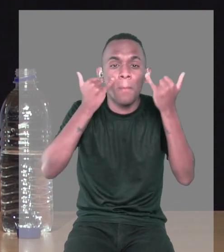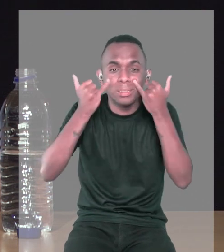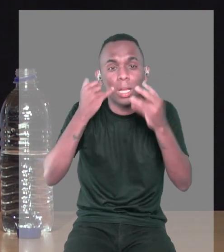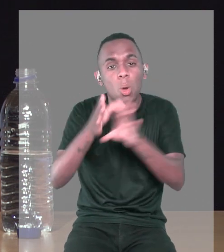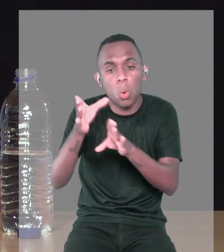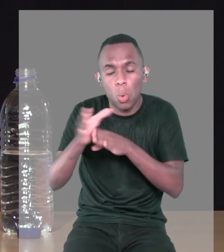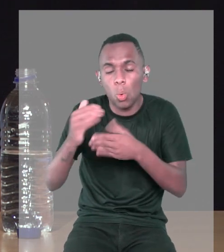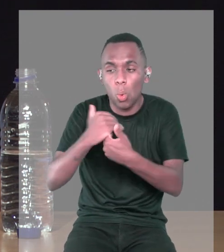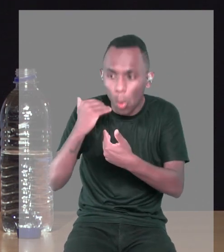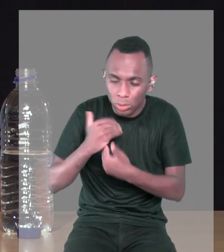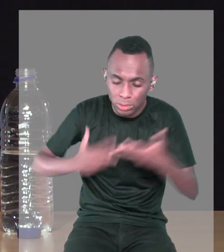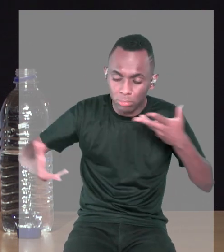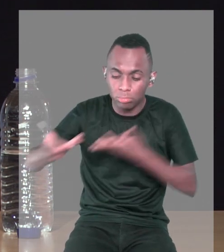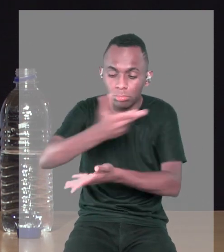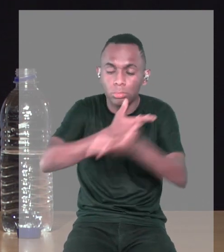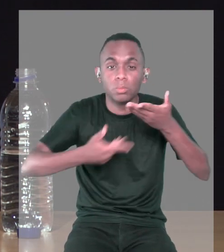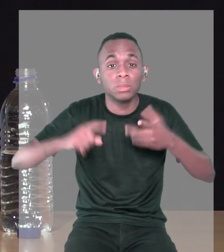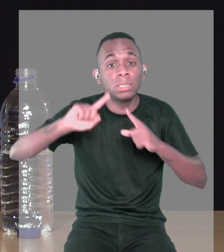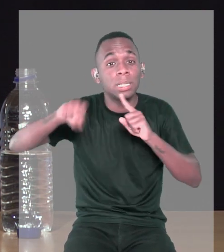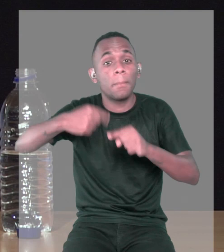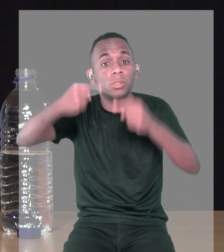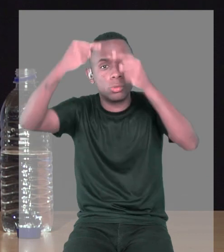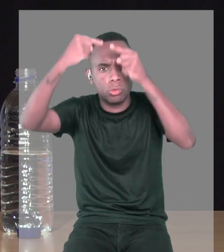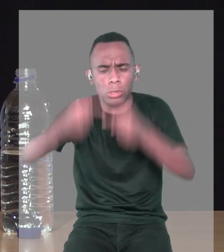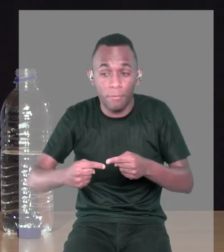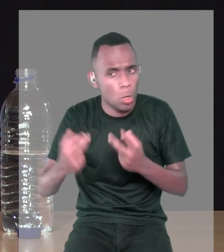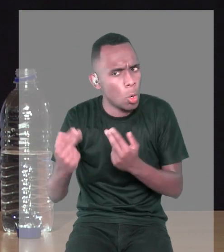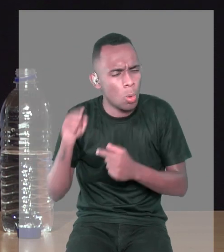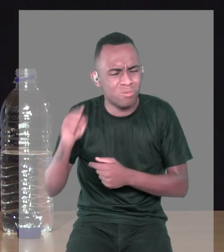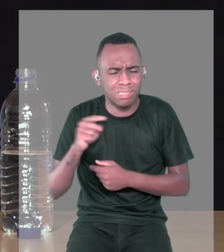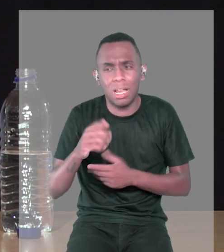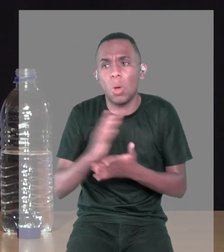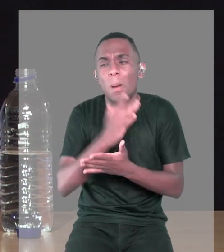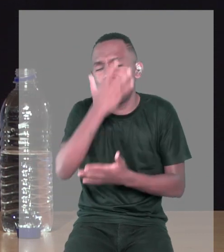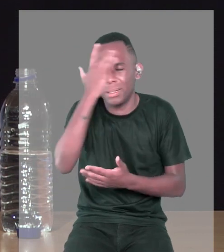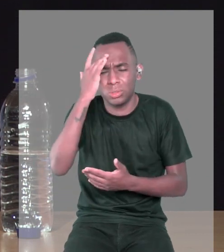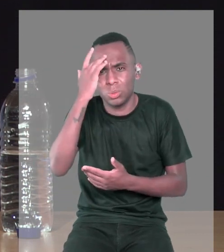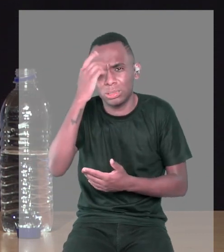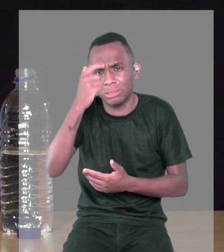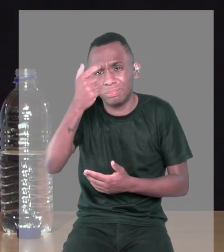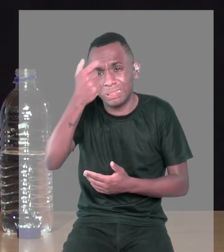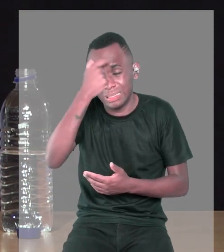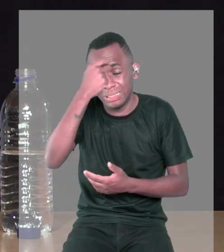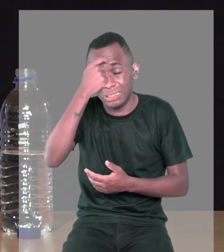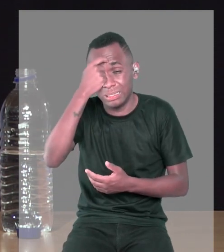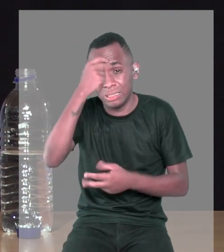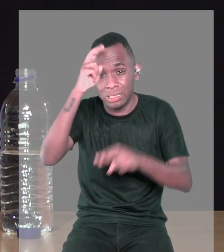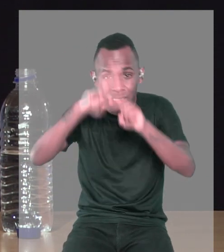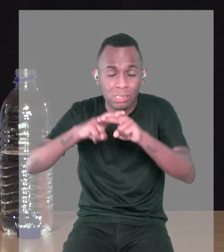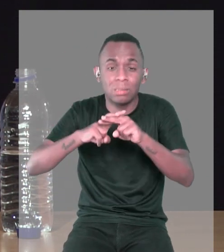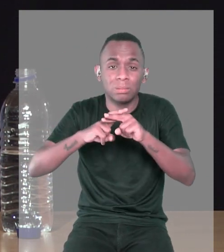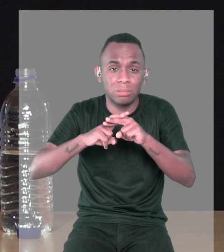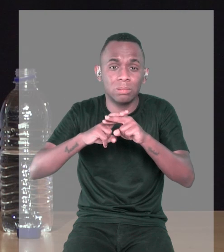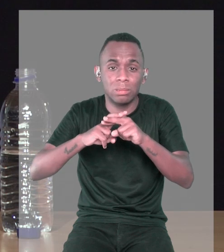trocando informações, conselhos, depois que eles tinham batido de frente, assim como você, com a ignorância, às vezes com a